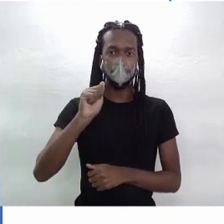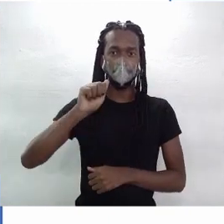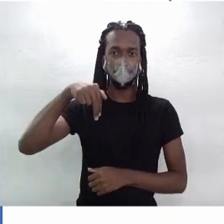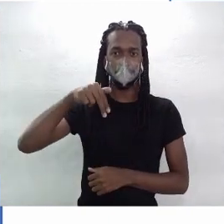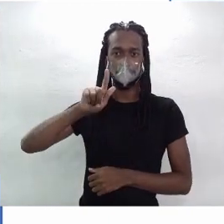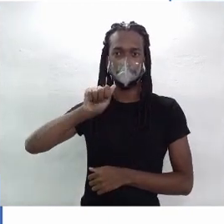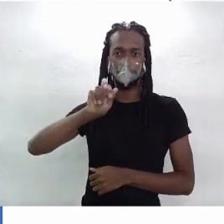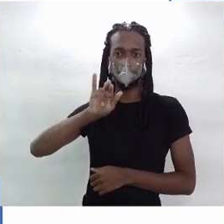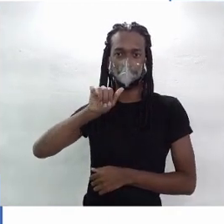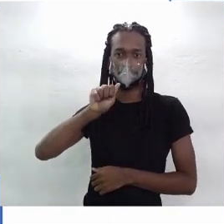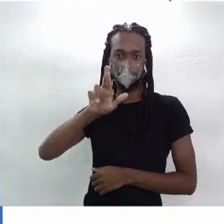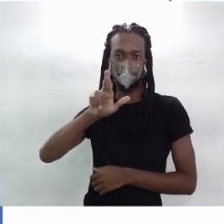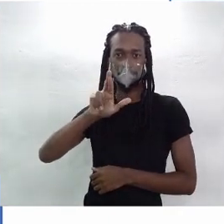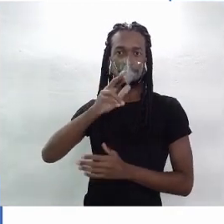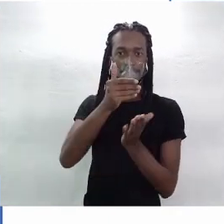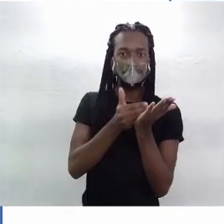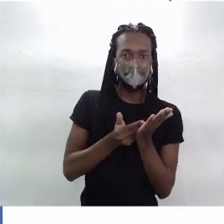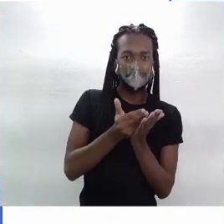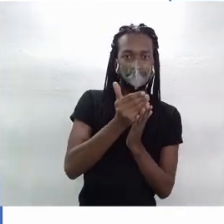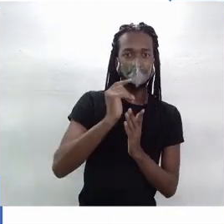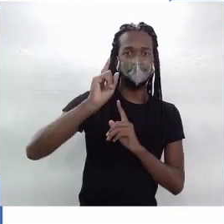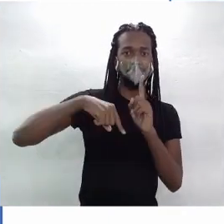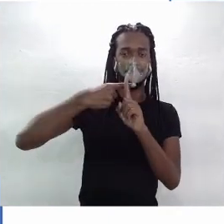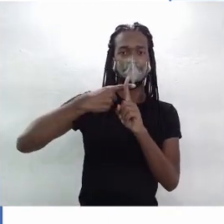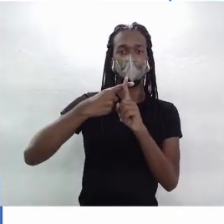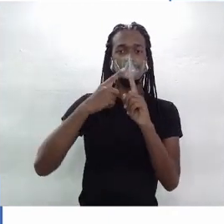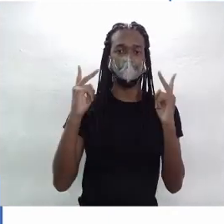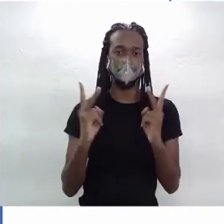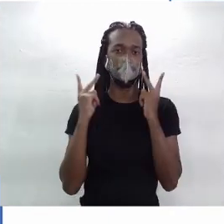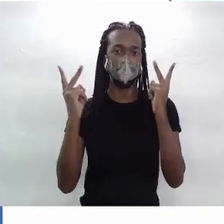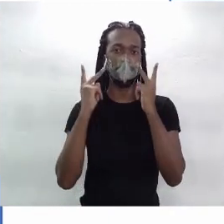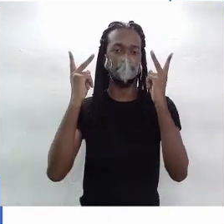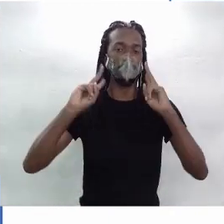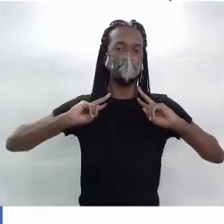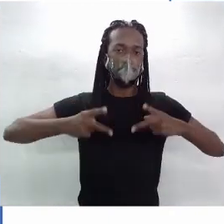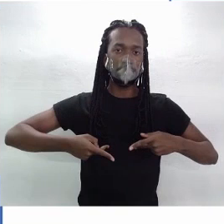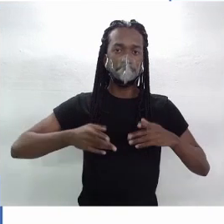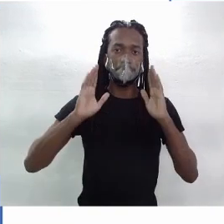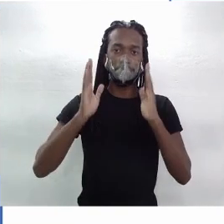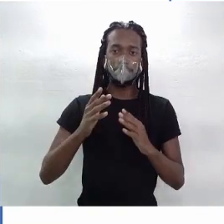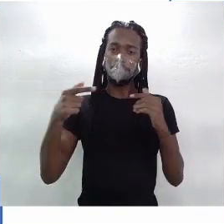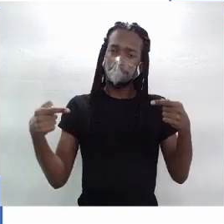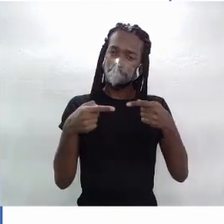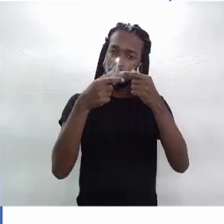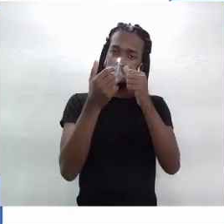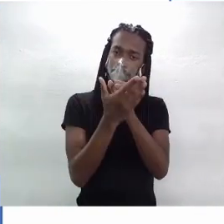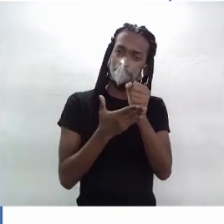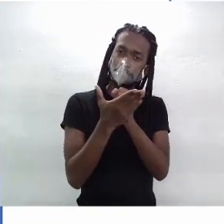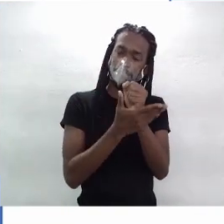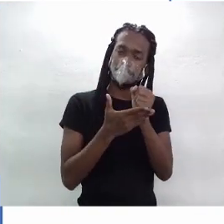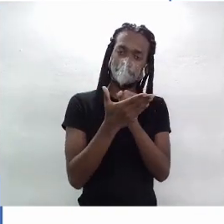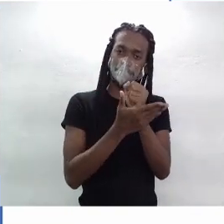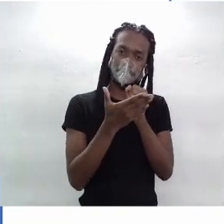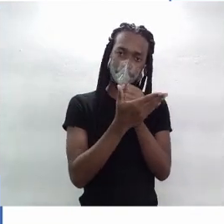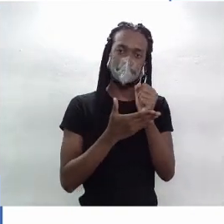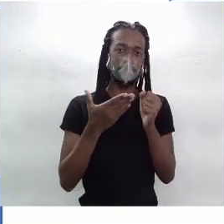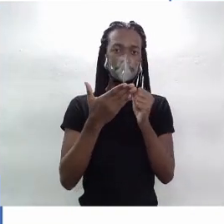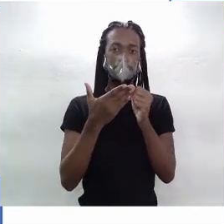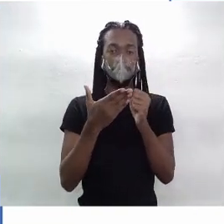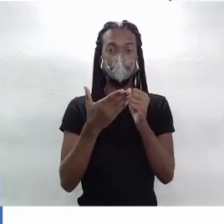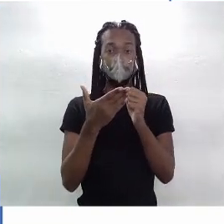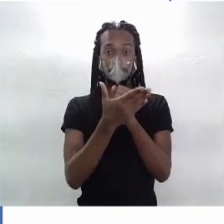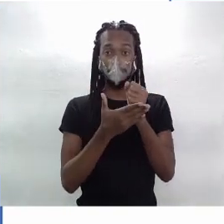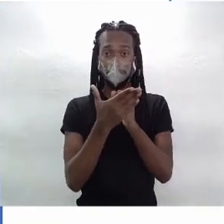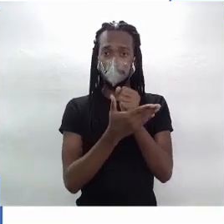Angariar princípios e valores humanos são as bases sólidas para a construção de